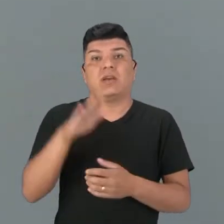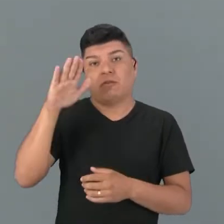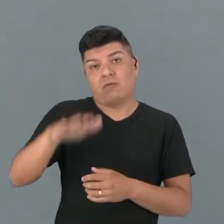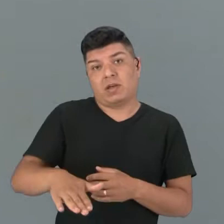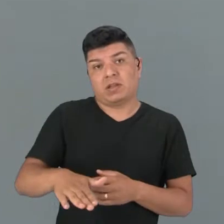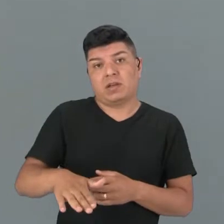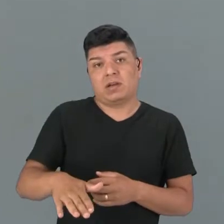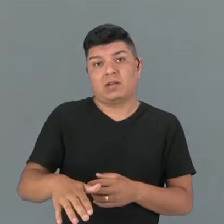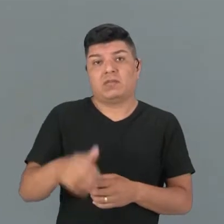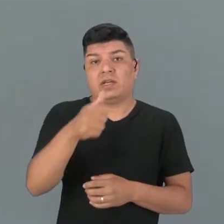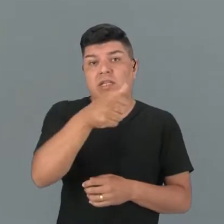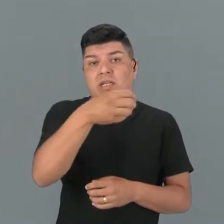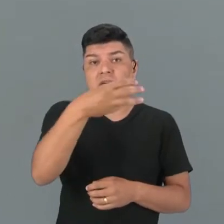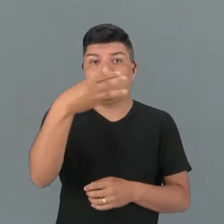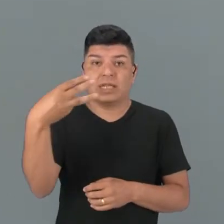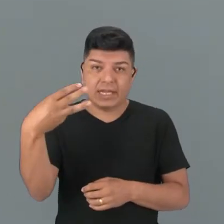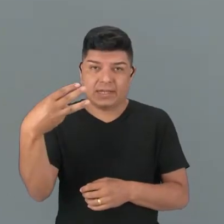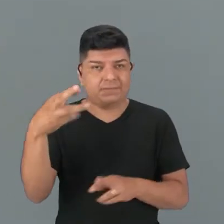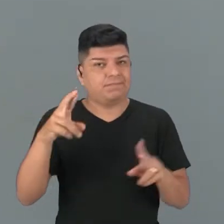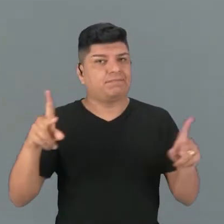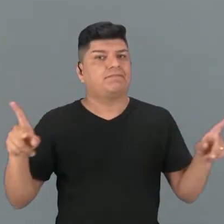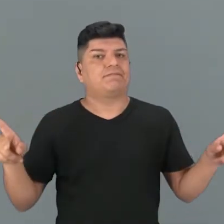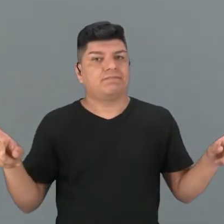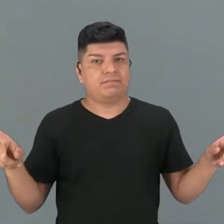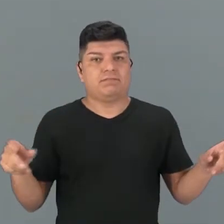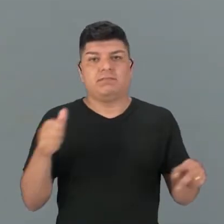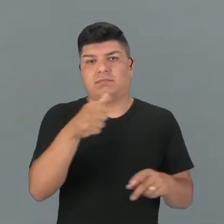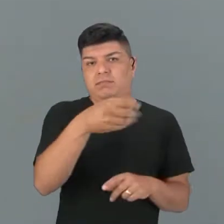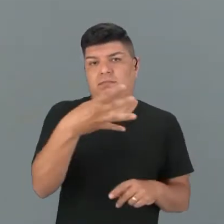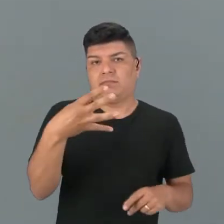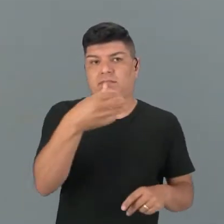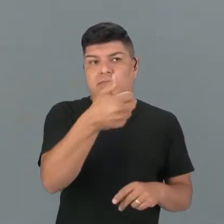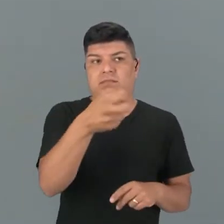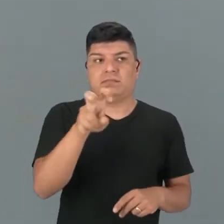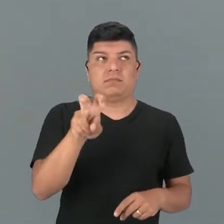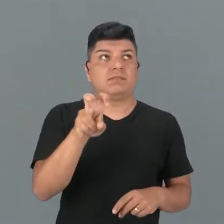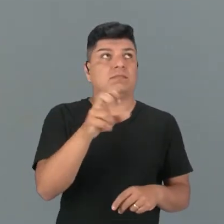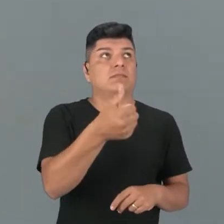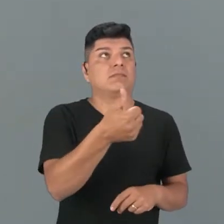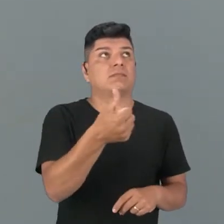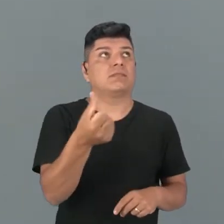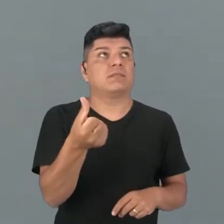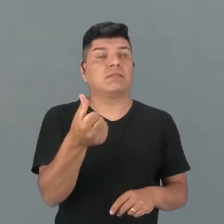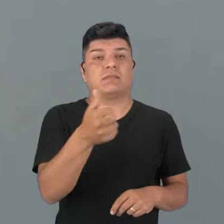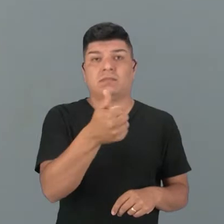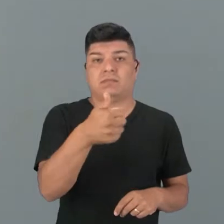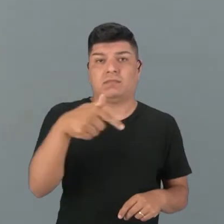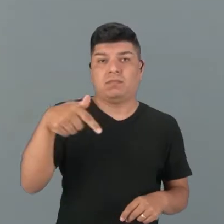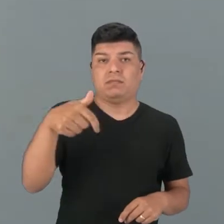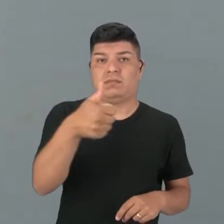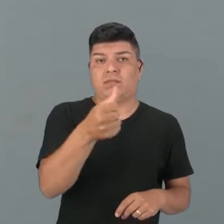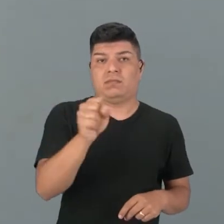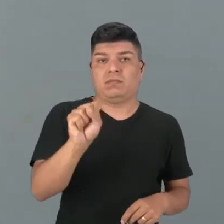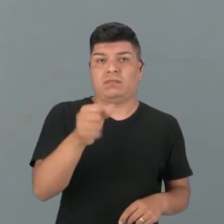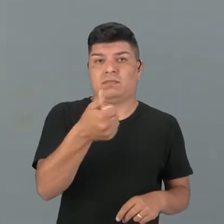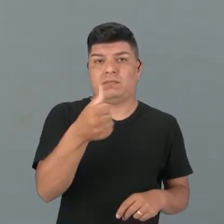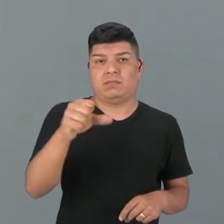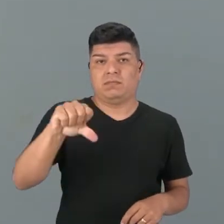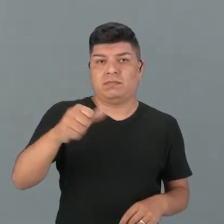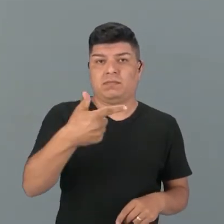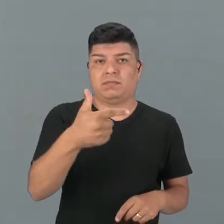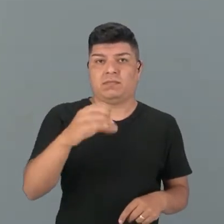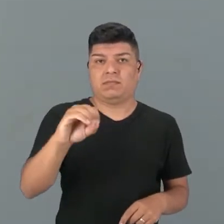falo 13 horas. Que aí eu fico 13, 14, 15, 16, 17, 18, 19,